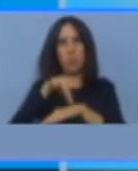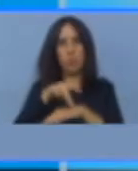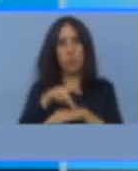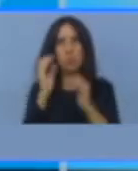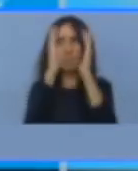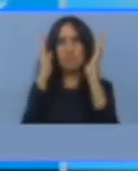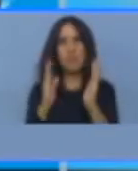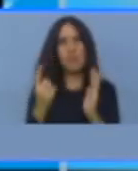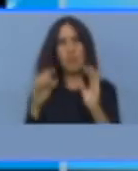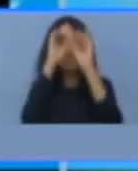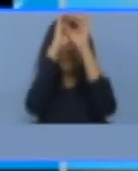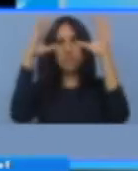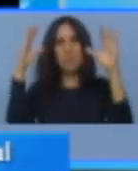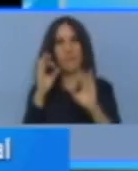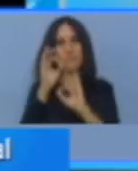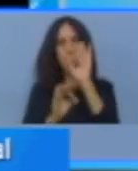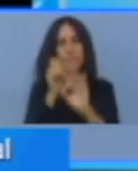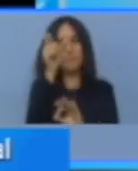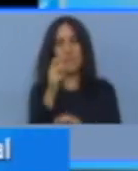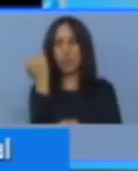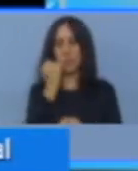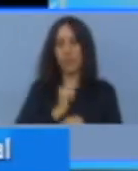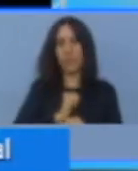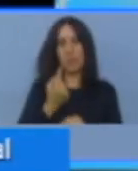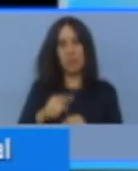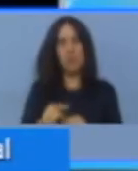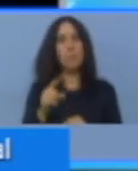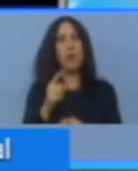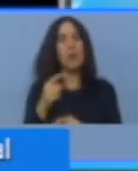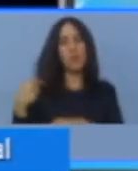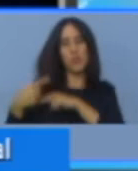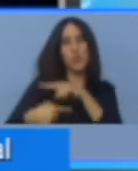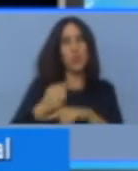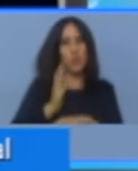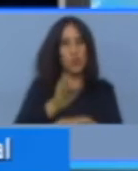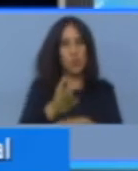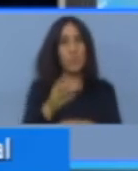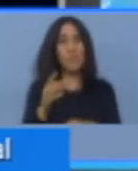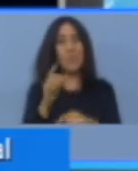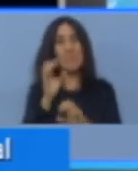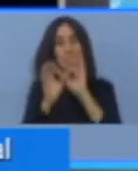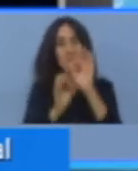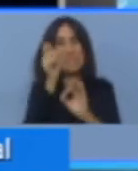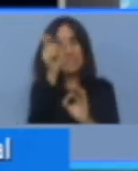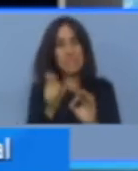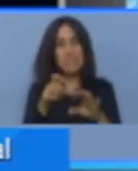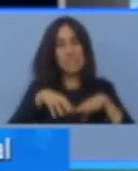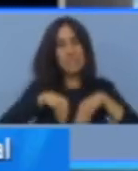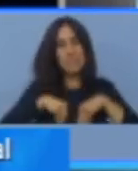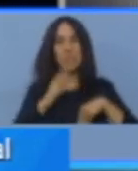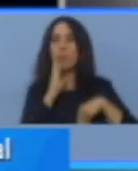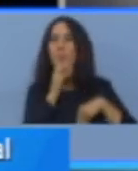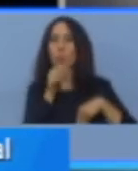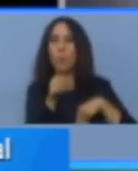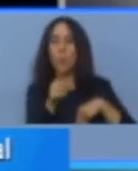de hospitalidade, que está ligado às nossas instituições, mas que também já foi resgatado por outras, este conceito de hospitalidade, que é acolher o outro em função do